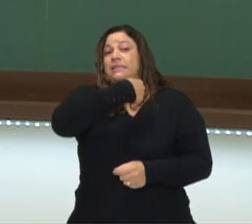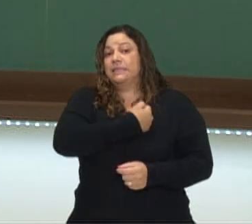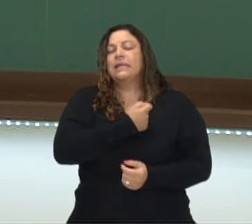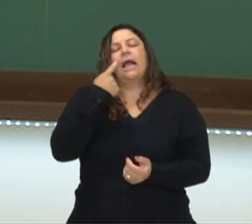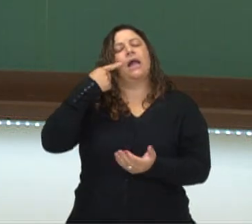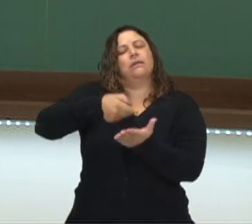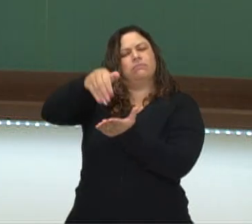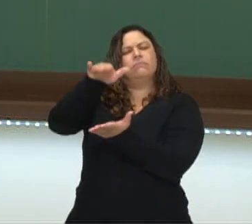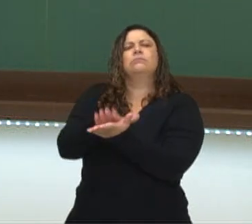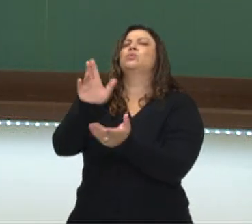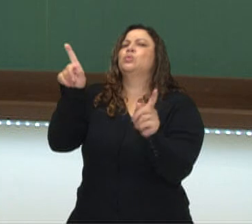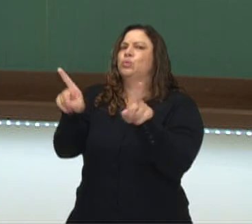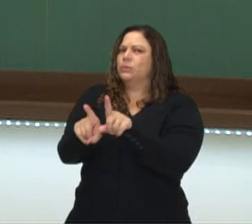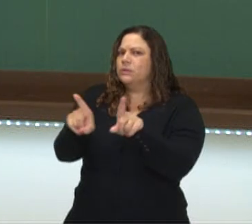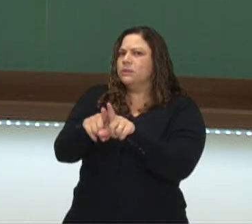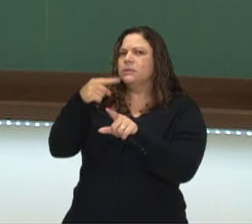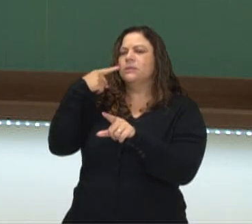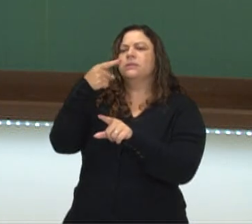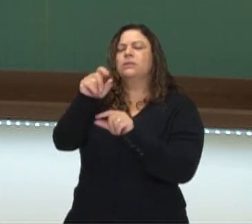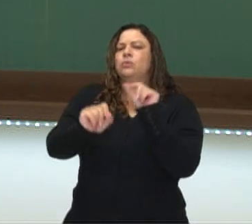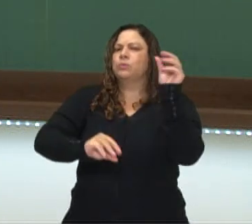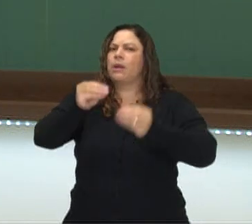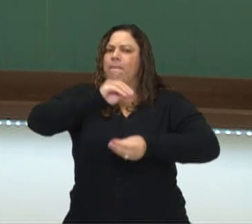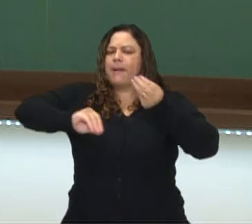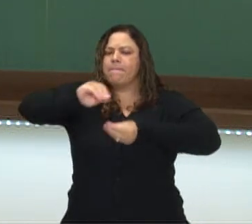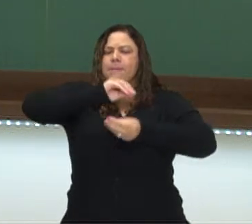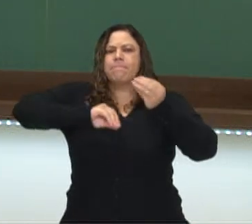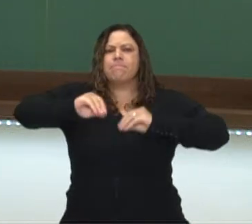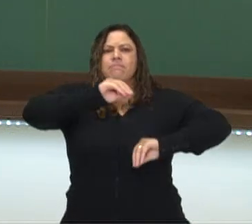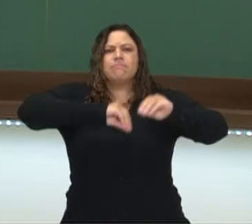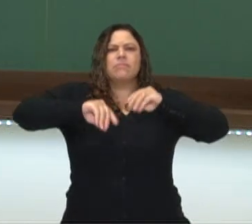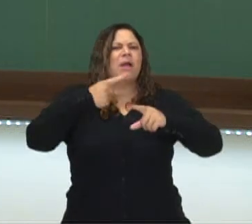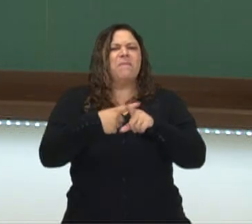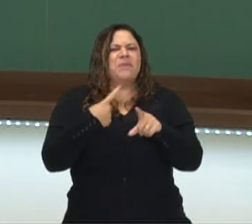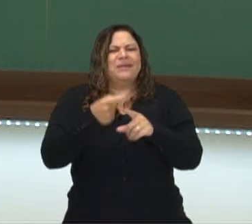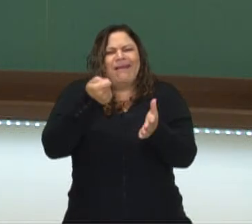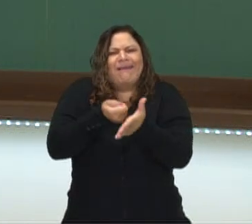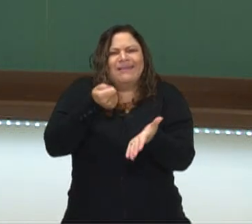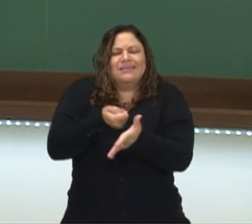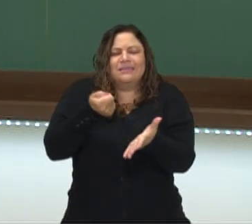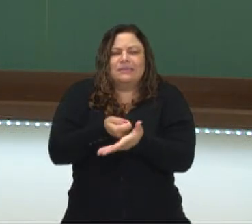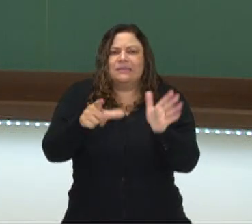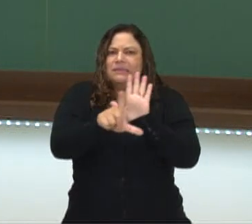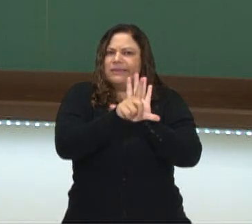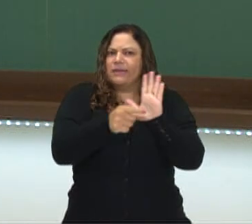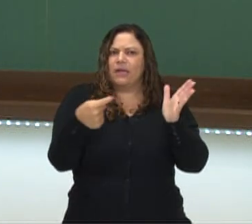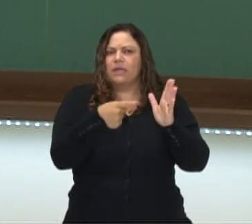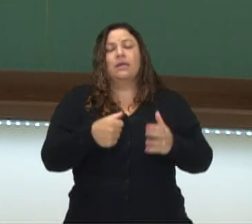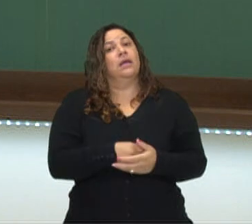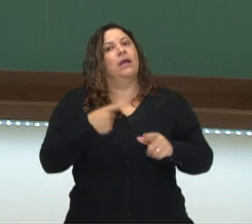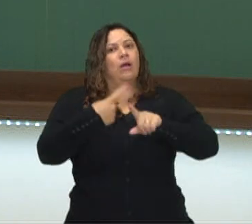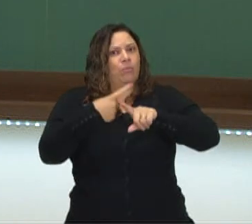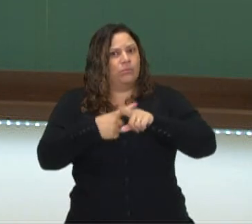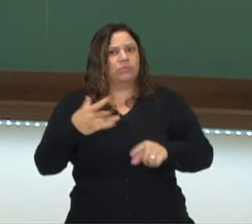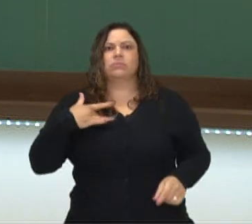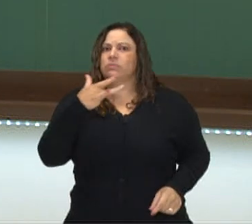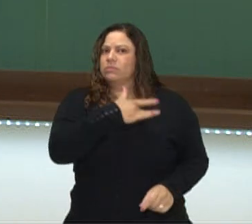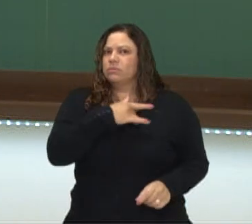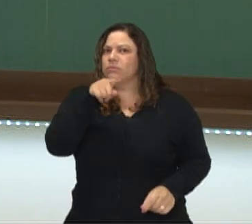isso mesmo. Nossa, professora, mas por que tanta lei? Por que tanta rigorosidade? Porque se trata da nossa saúde. Você vai